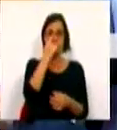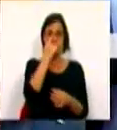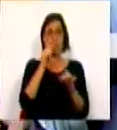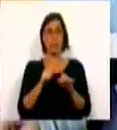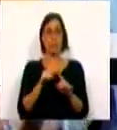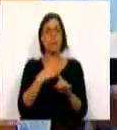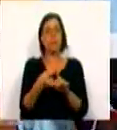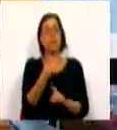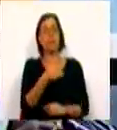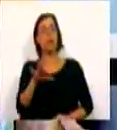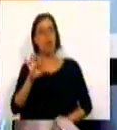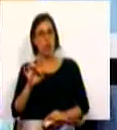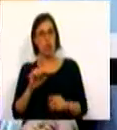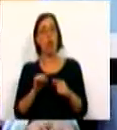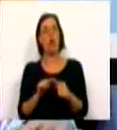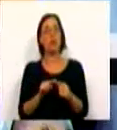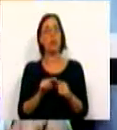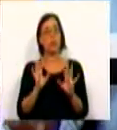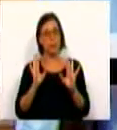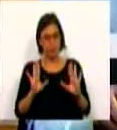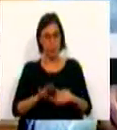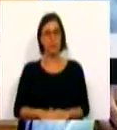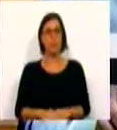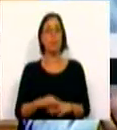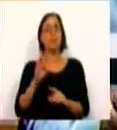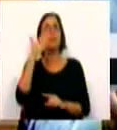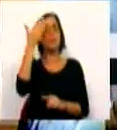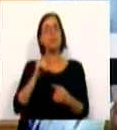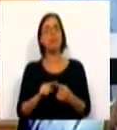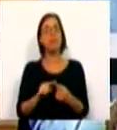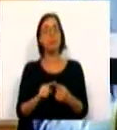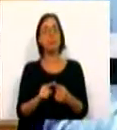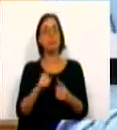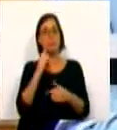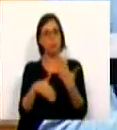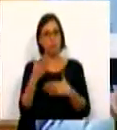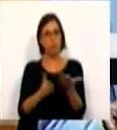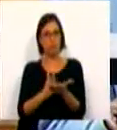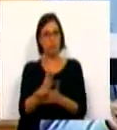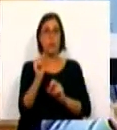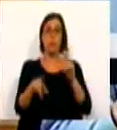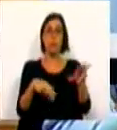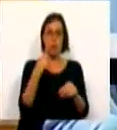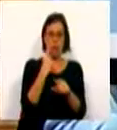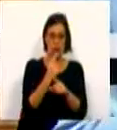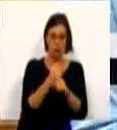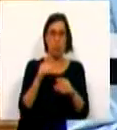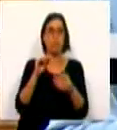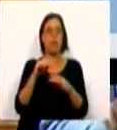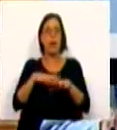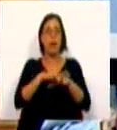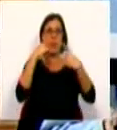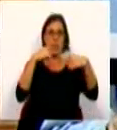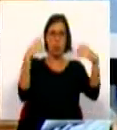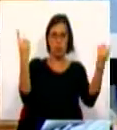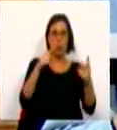em 2018 e que são os seguintes. Em primeiro lugar, dar continuidade à modernização da administração